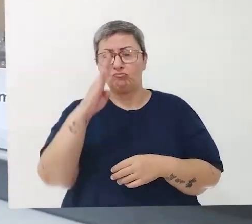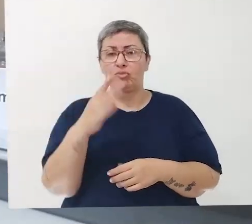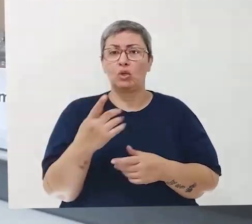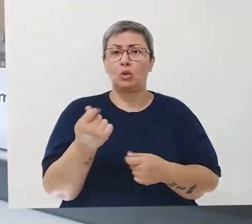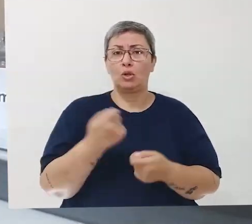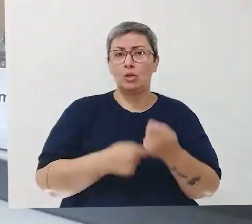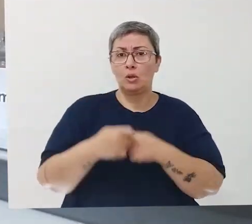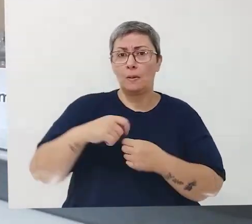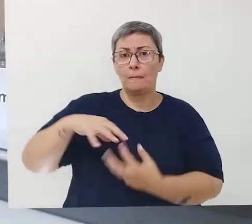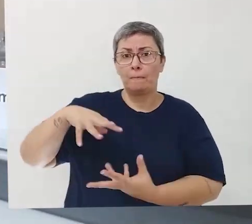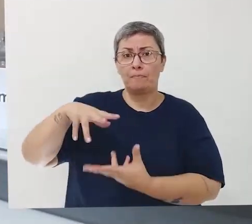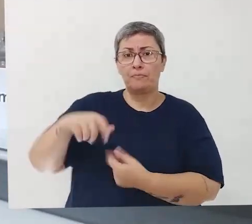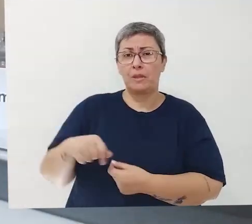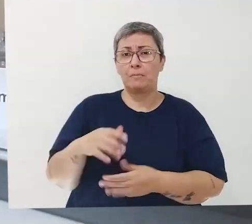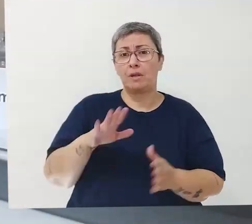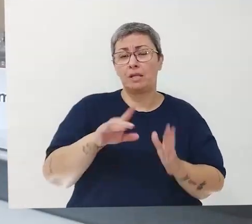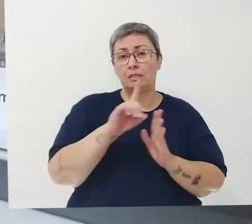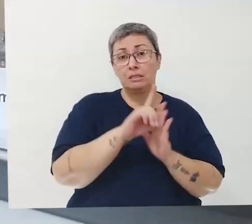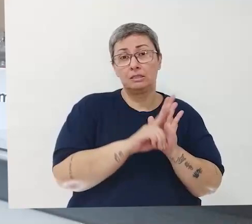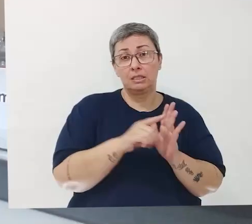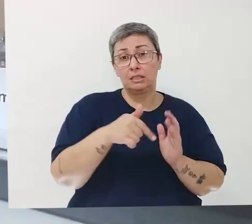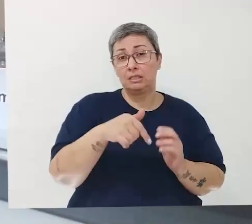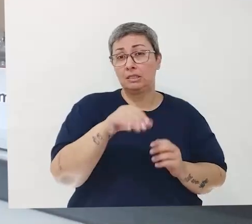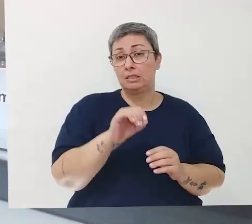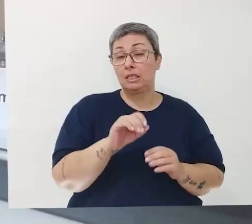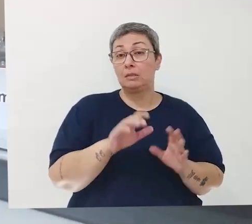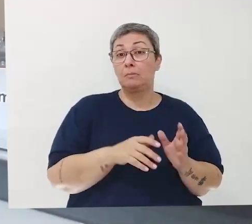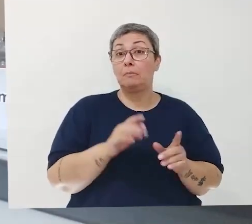anos 70 a ser usado por